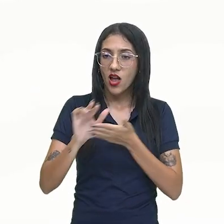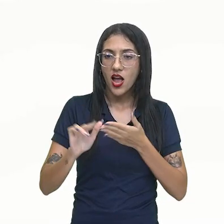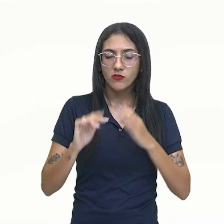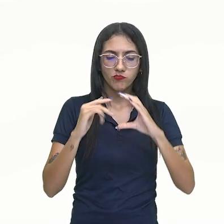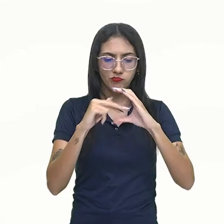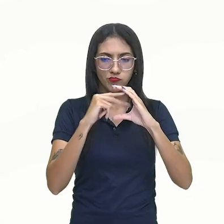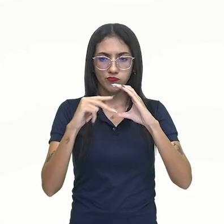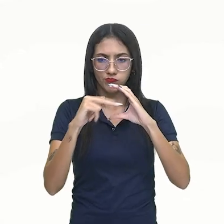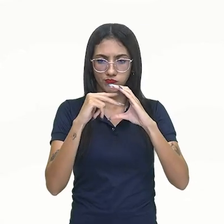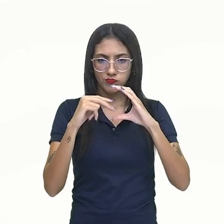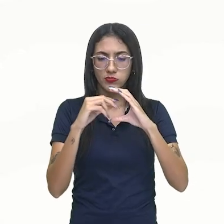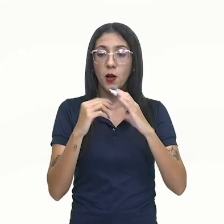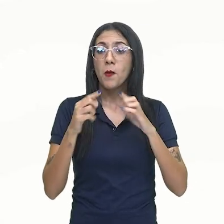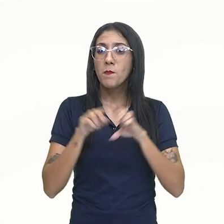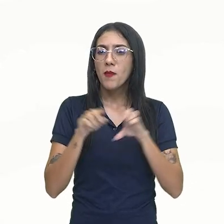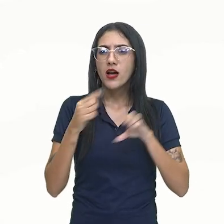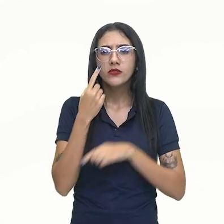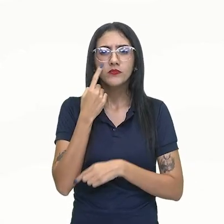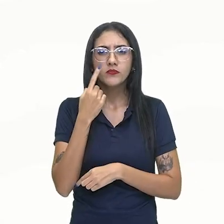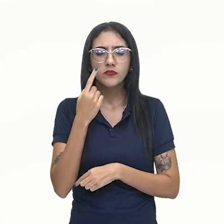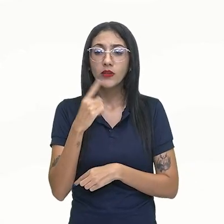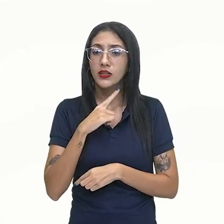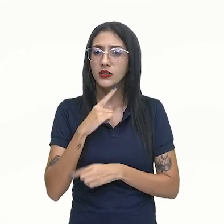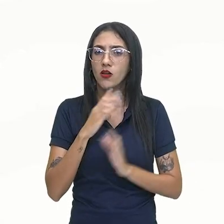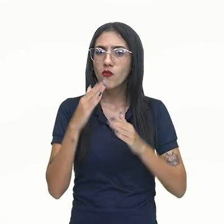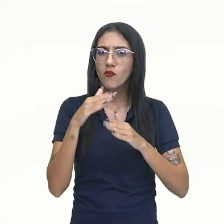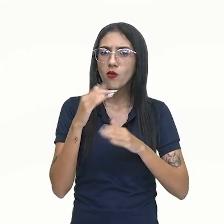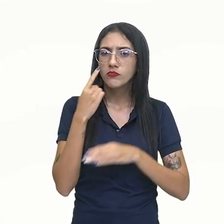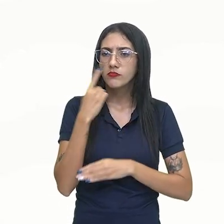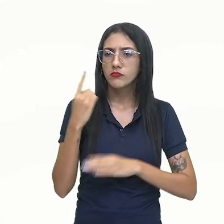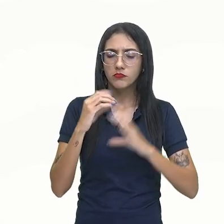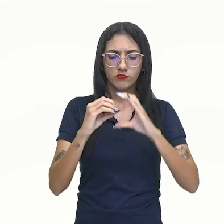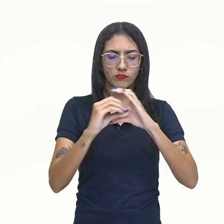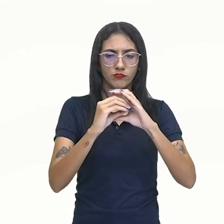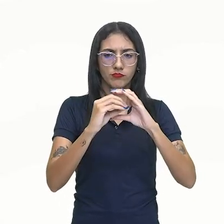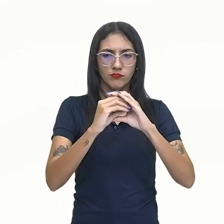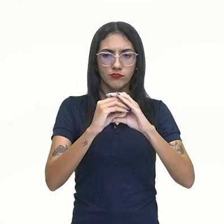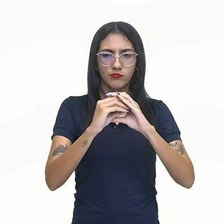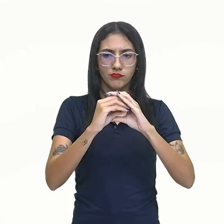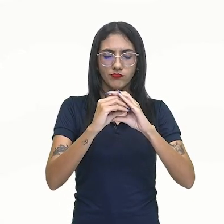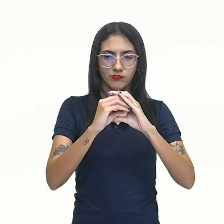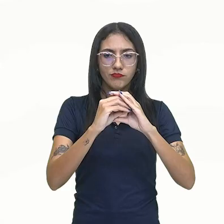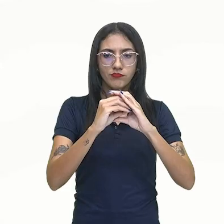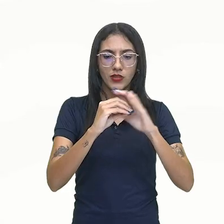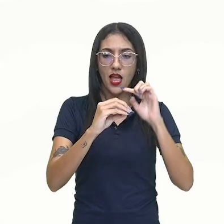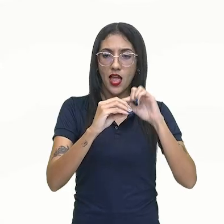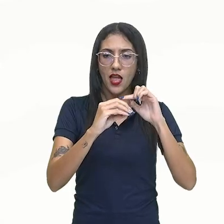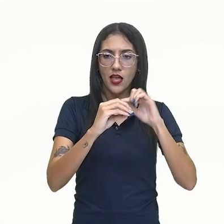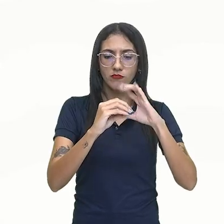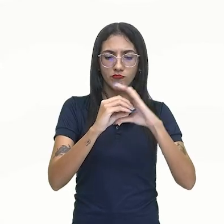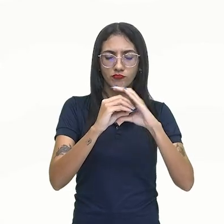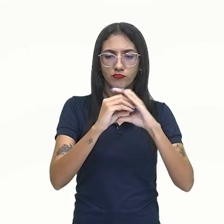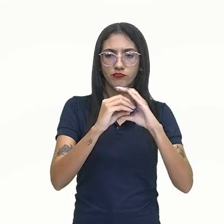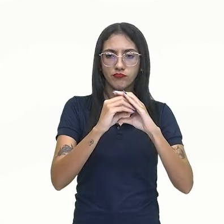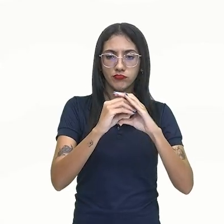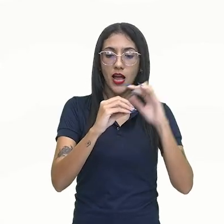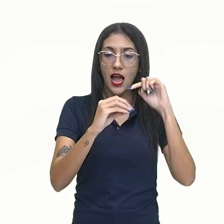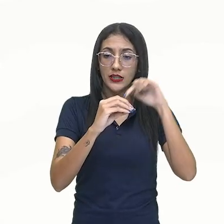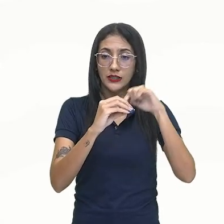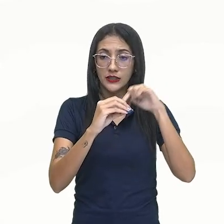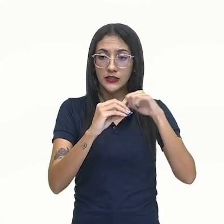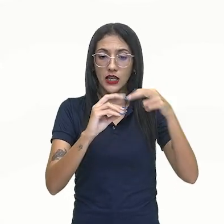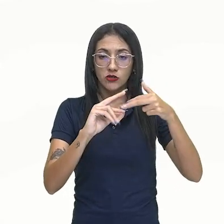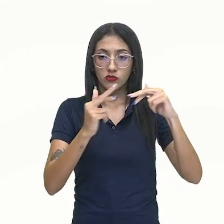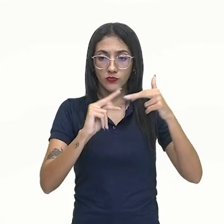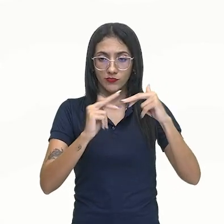centríolos. Mas na parte central aqui nós temos o núcleo, né, definido pela membrana nuclear, onde está contido o seu material